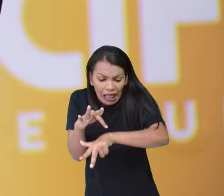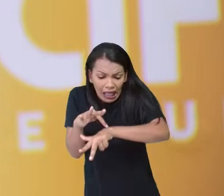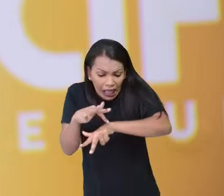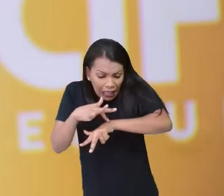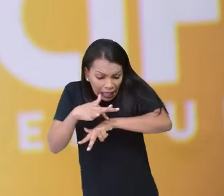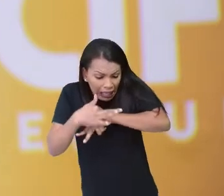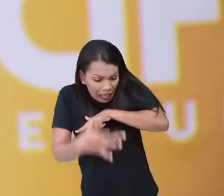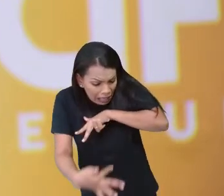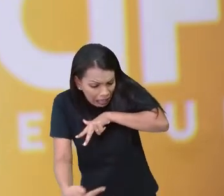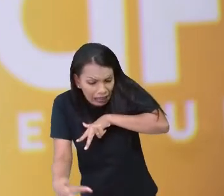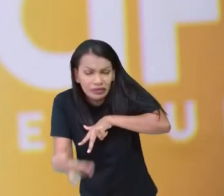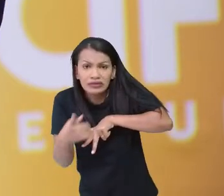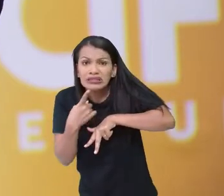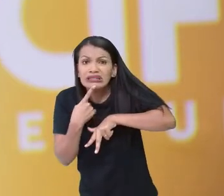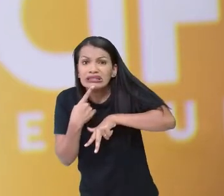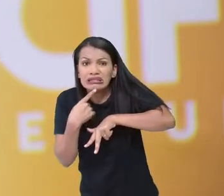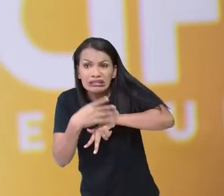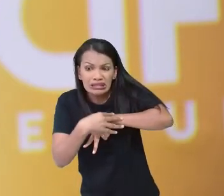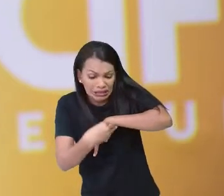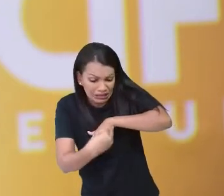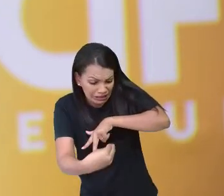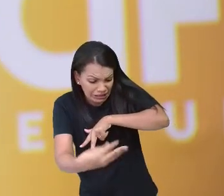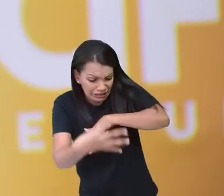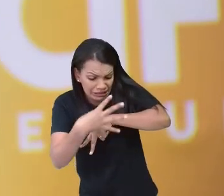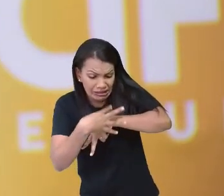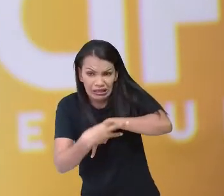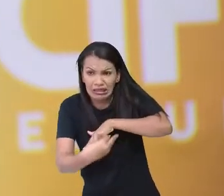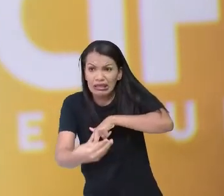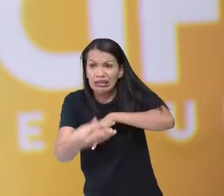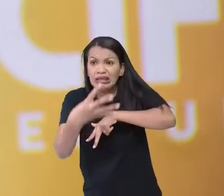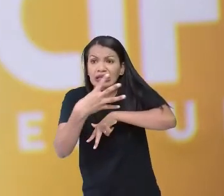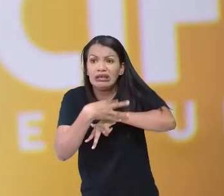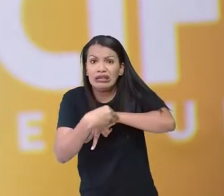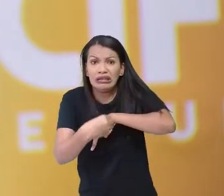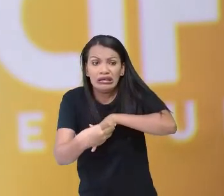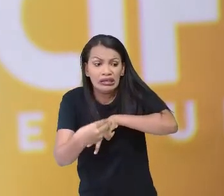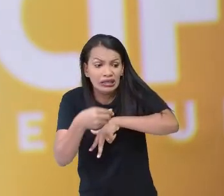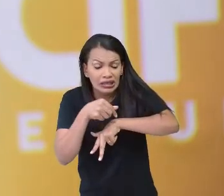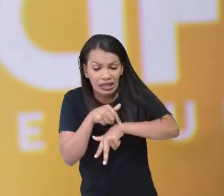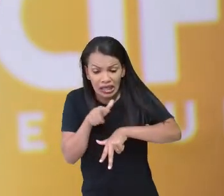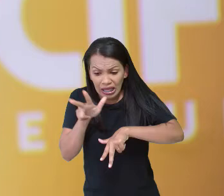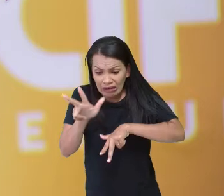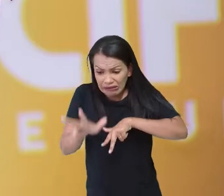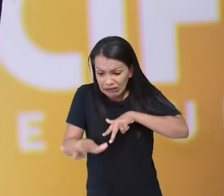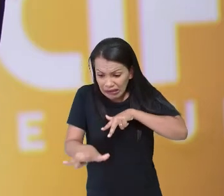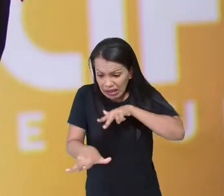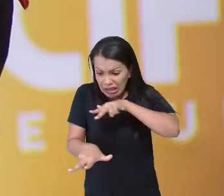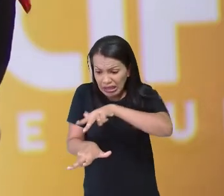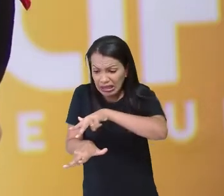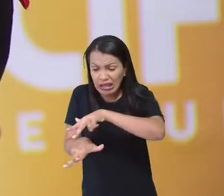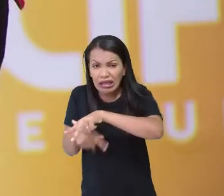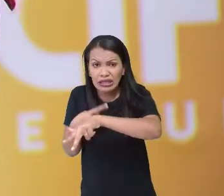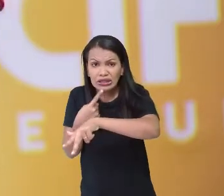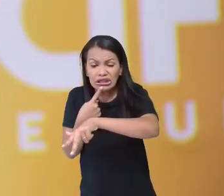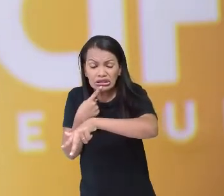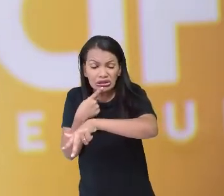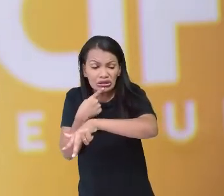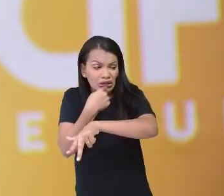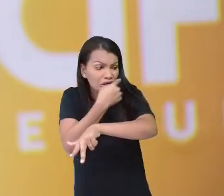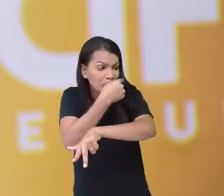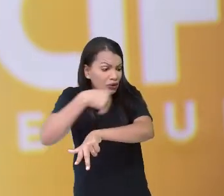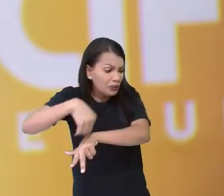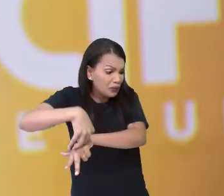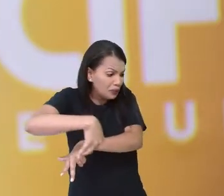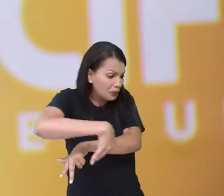sangrar. Sangrou, sangrou e ficou um rastro de sangue no chão